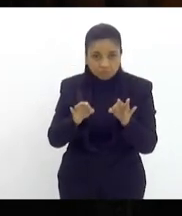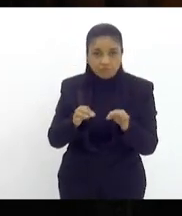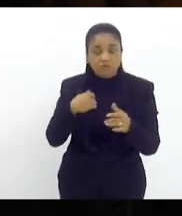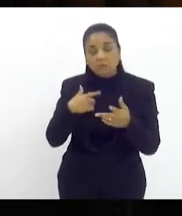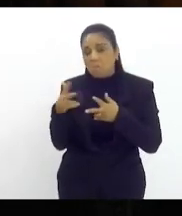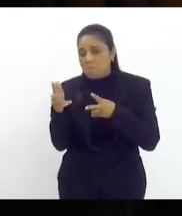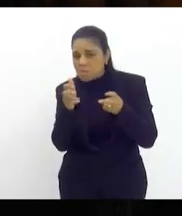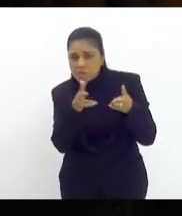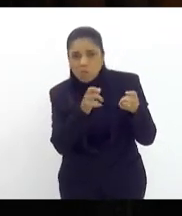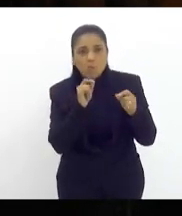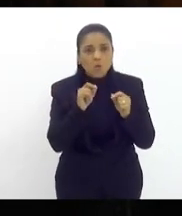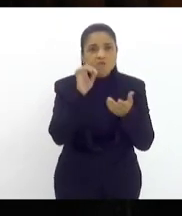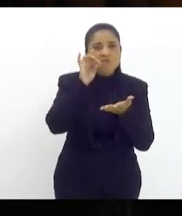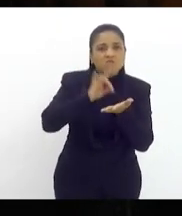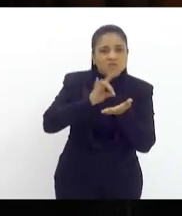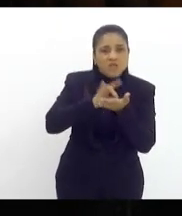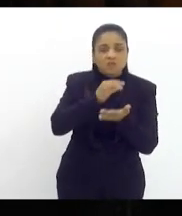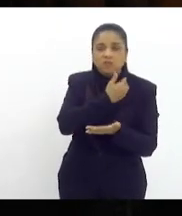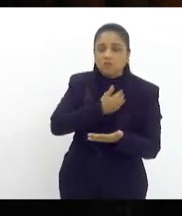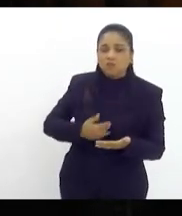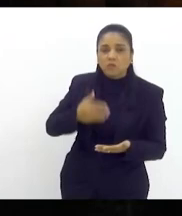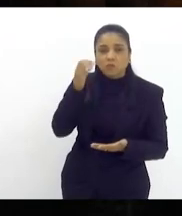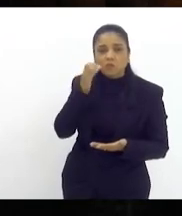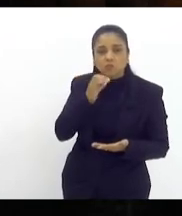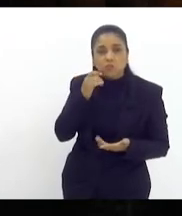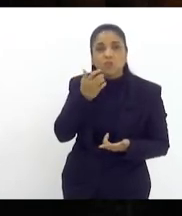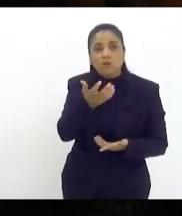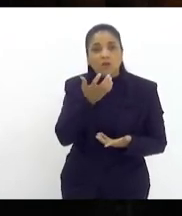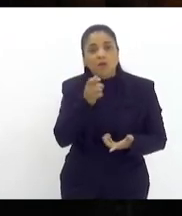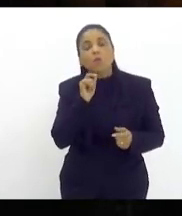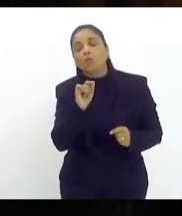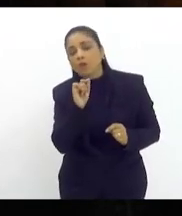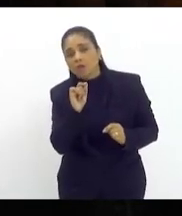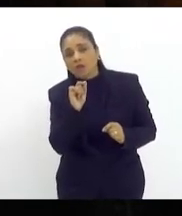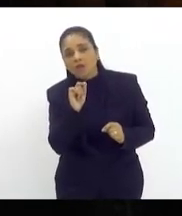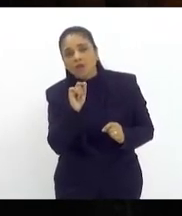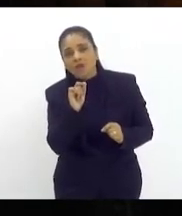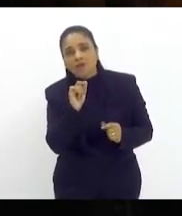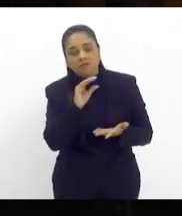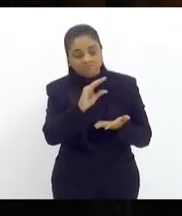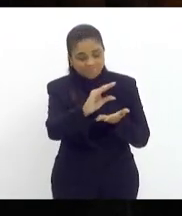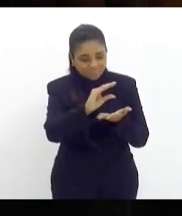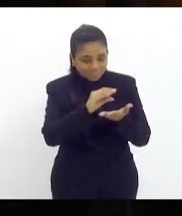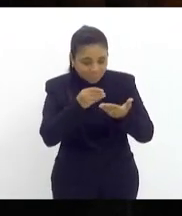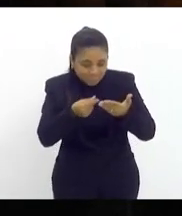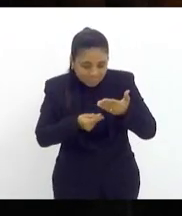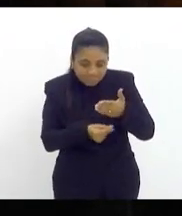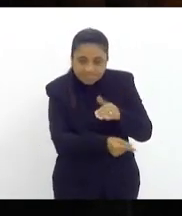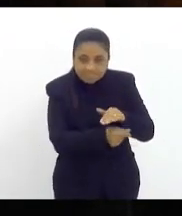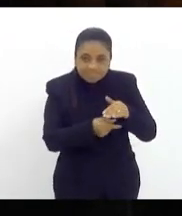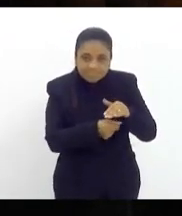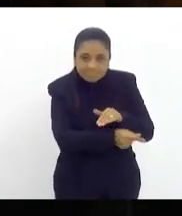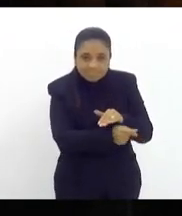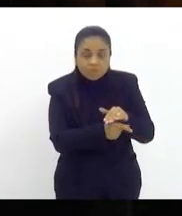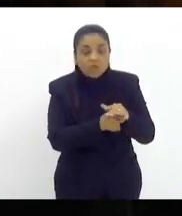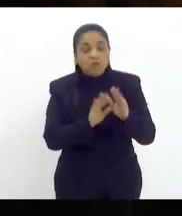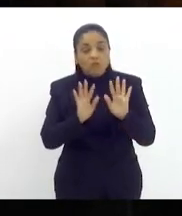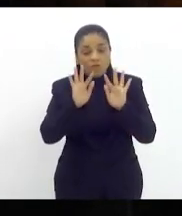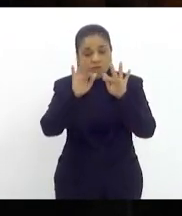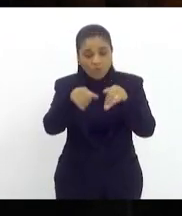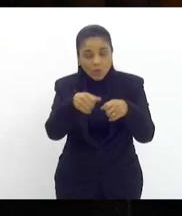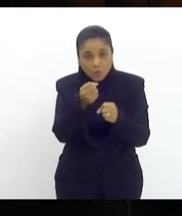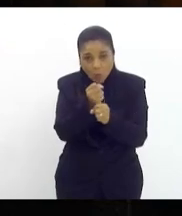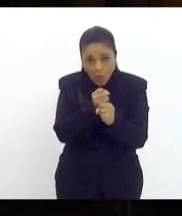percebendo que na verdade o o governo quer é contingenciar o dinheiro do Super RJ para deixar chegar no final do ano